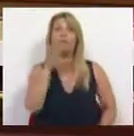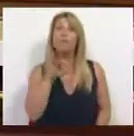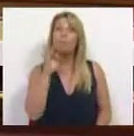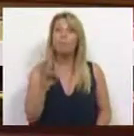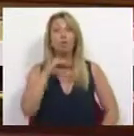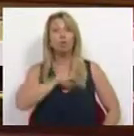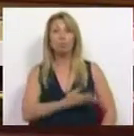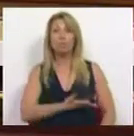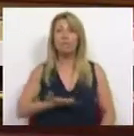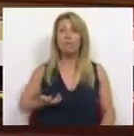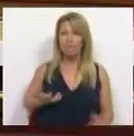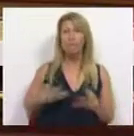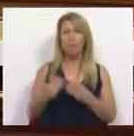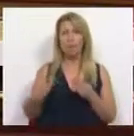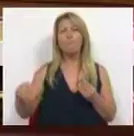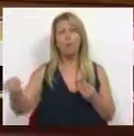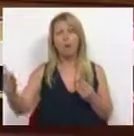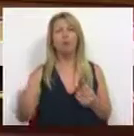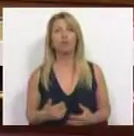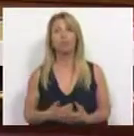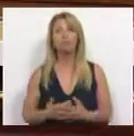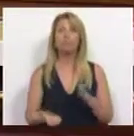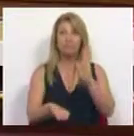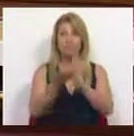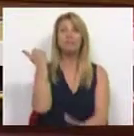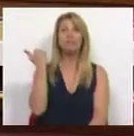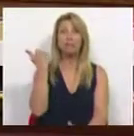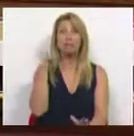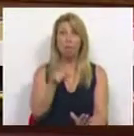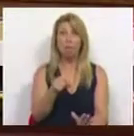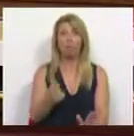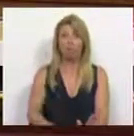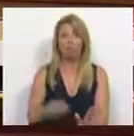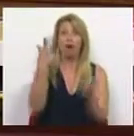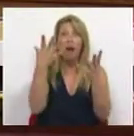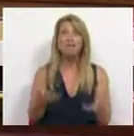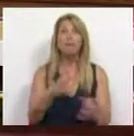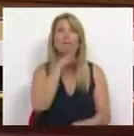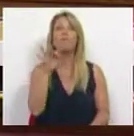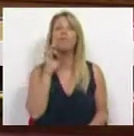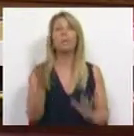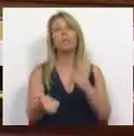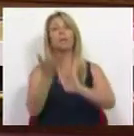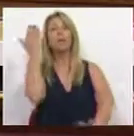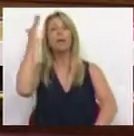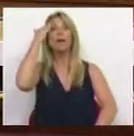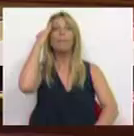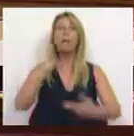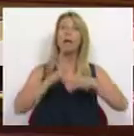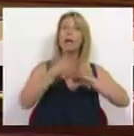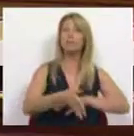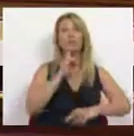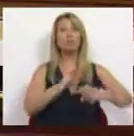de desemprego e por aí fora, retirou a muitas destas famílias a sua capacidade de ter acesso